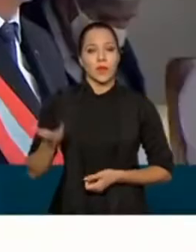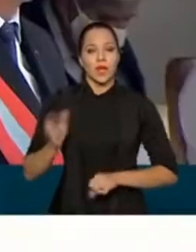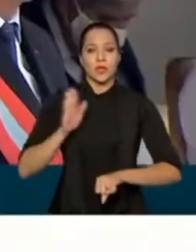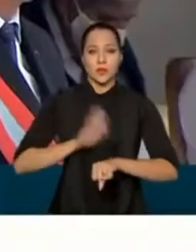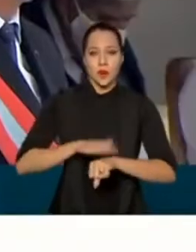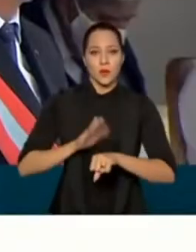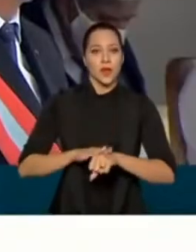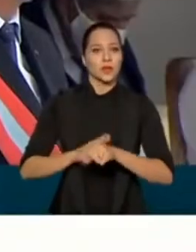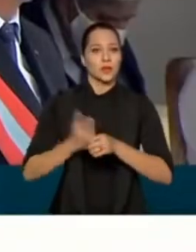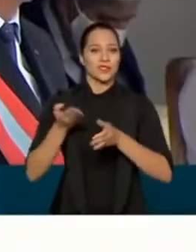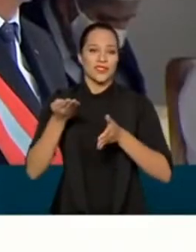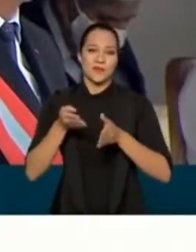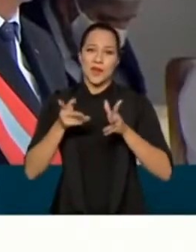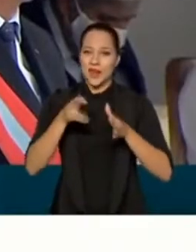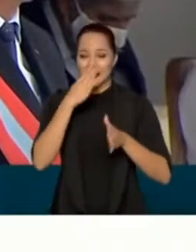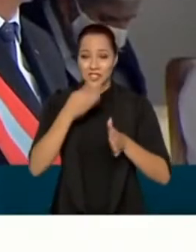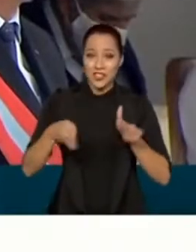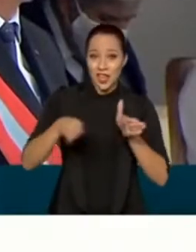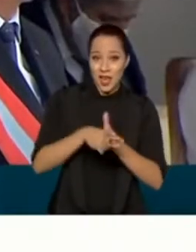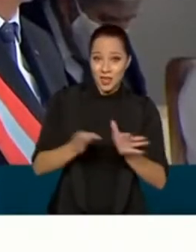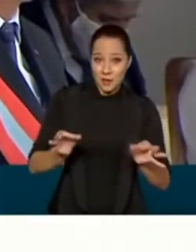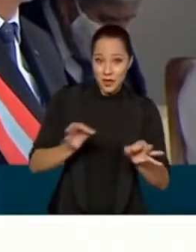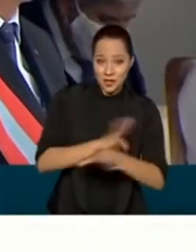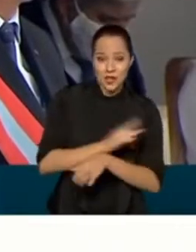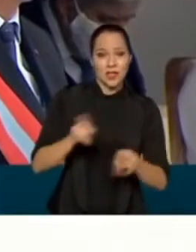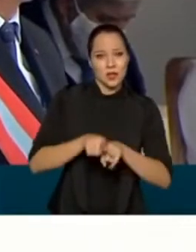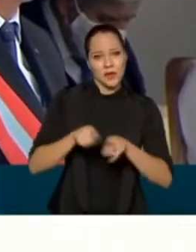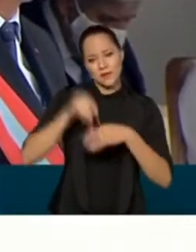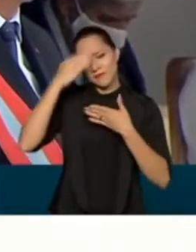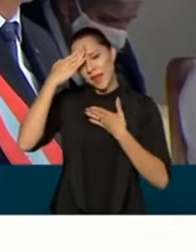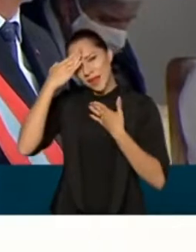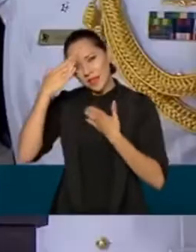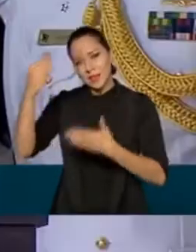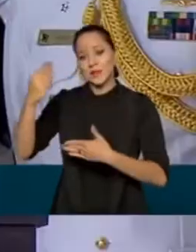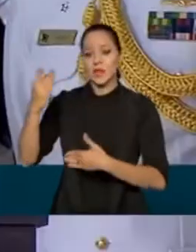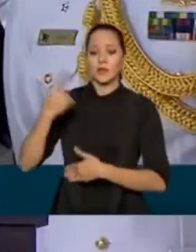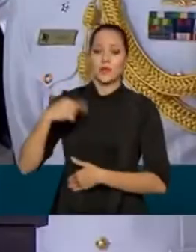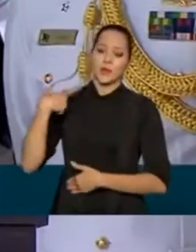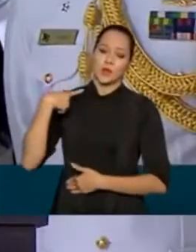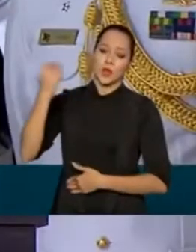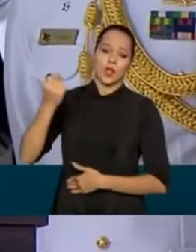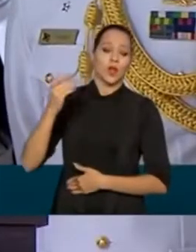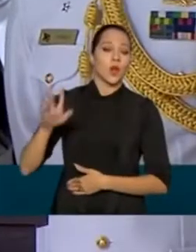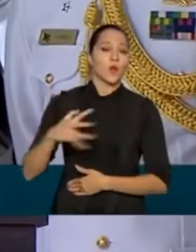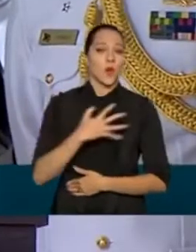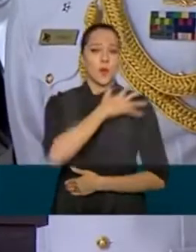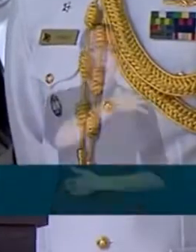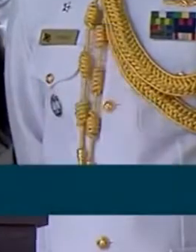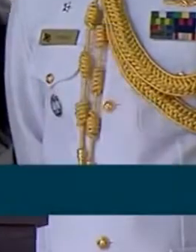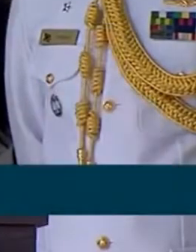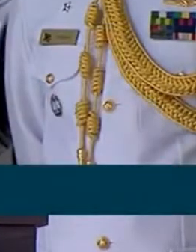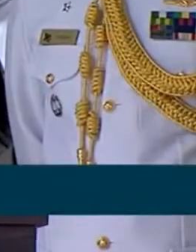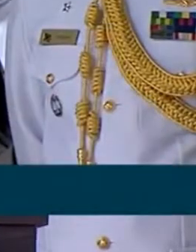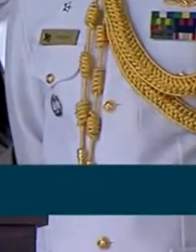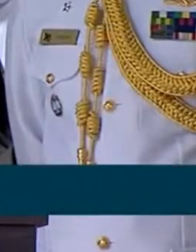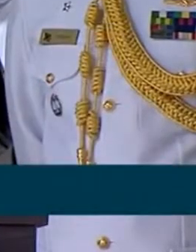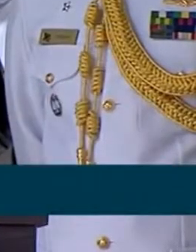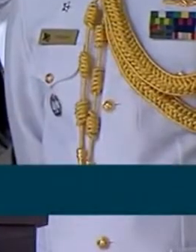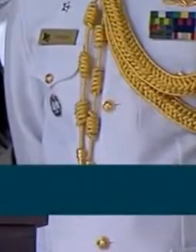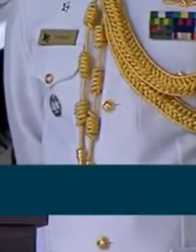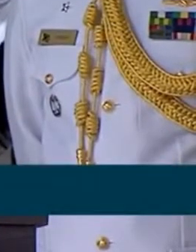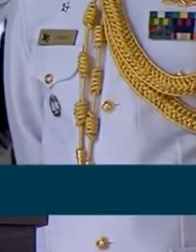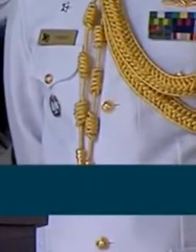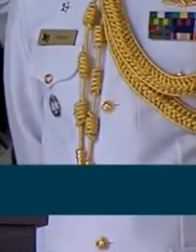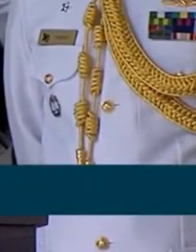Jair Messias Bolsonaro, por nomear-me como comandante da Marinha, ao vice-presidente da República, general de Exército